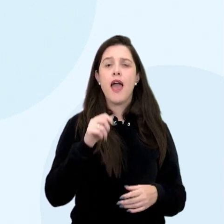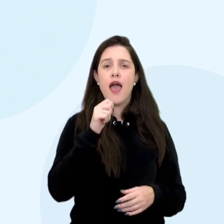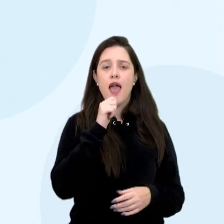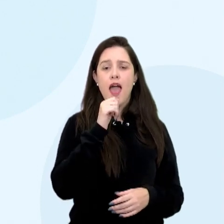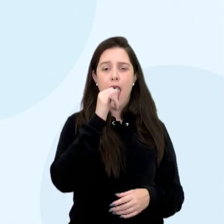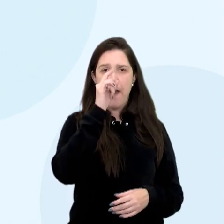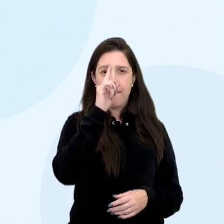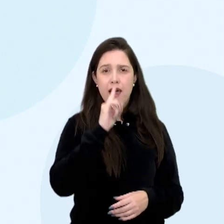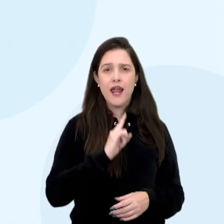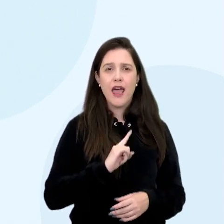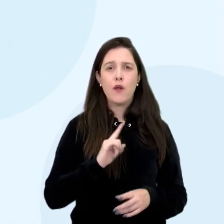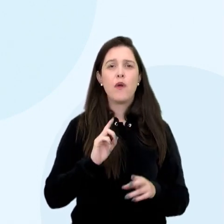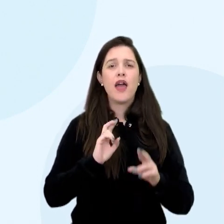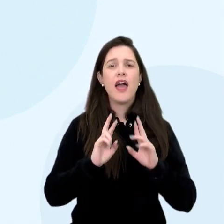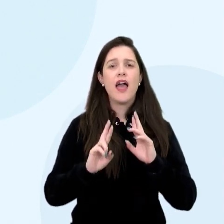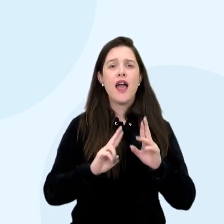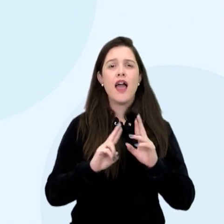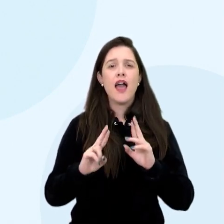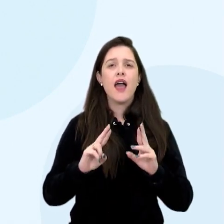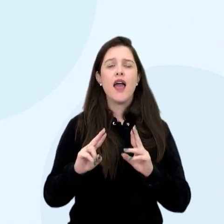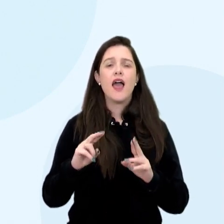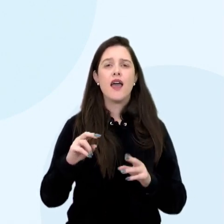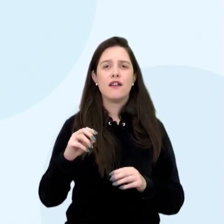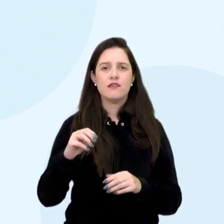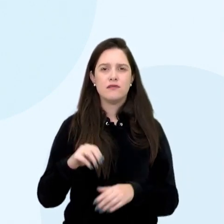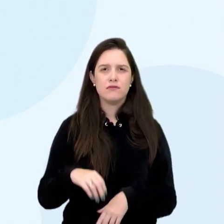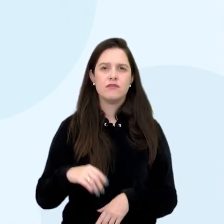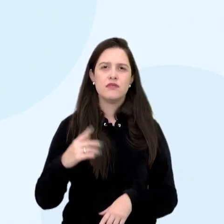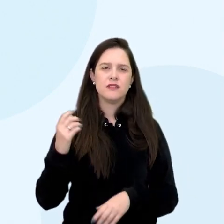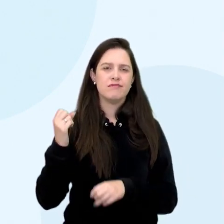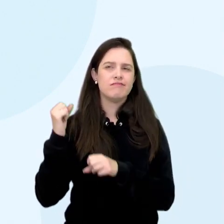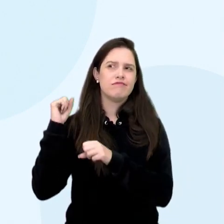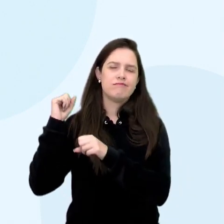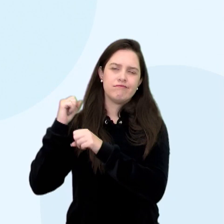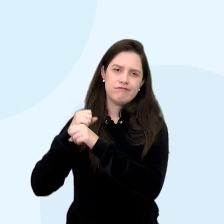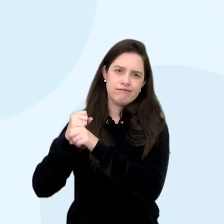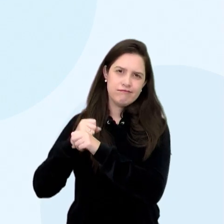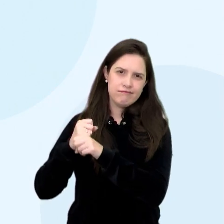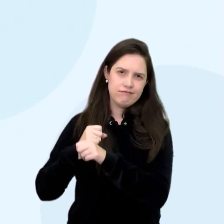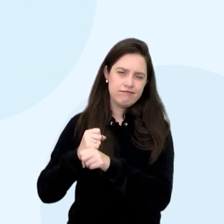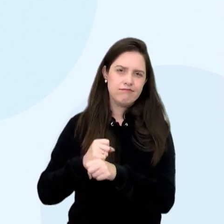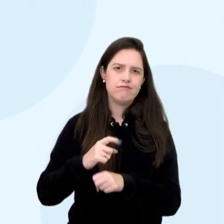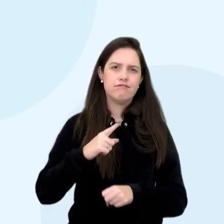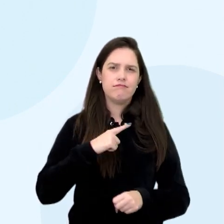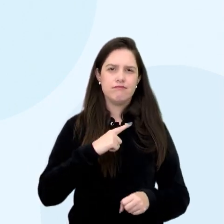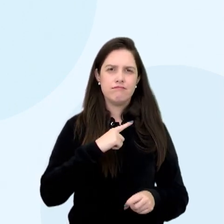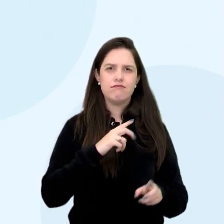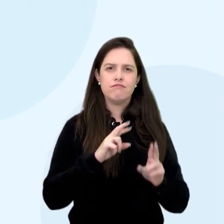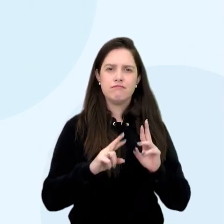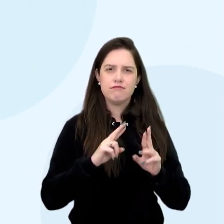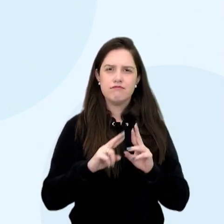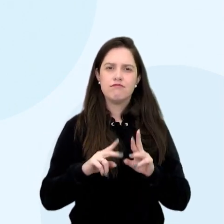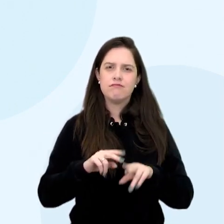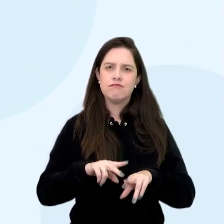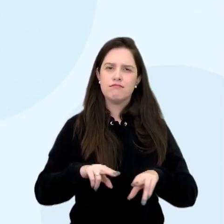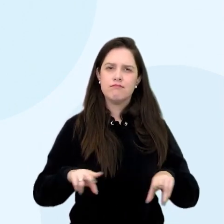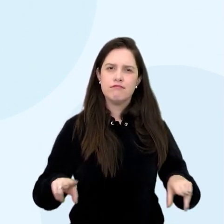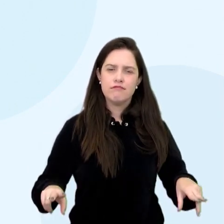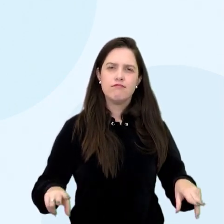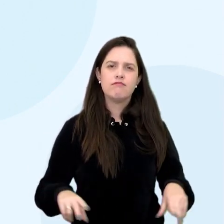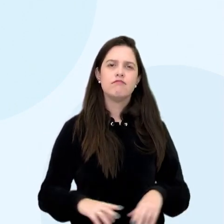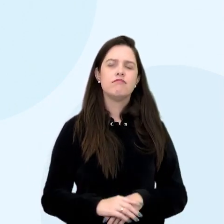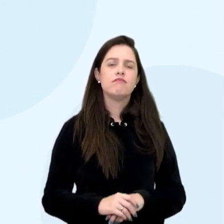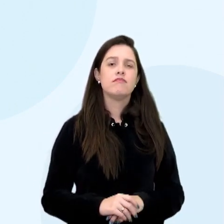está mais lá na relação da Cordilheira dos Andes, né? Então nós temos a Cordilheira dos Andes, nós temos o Himalaia